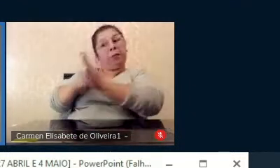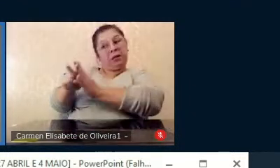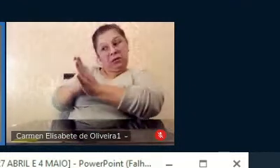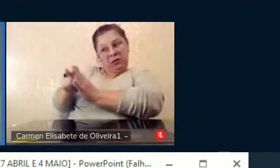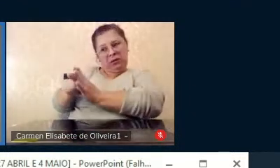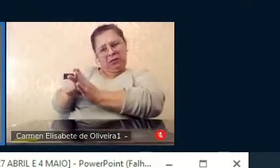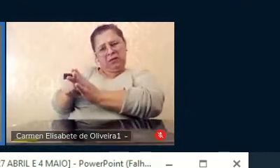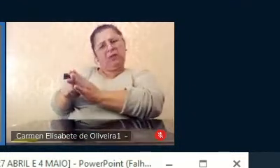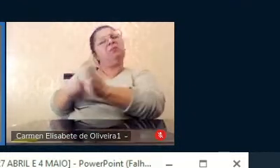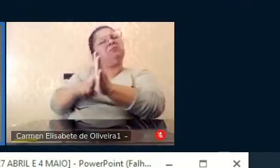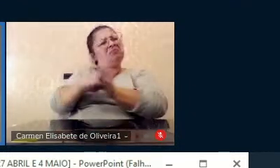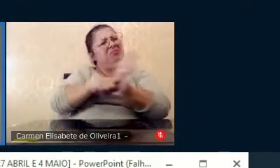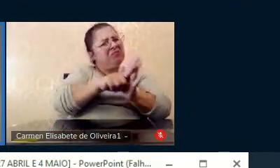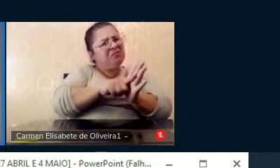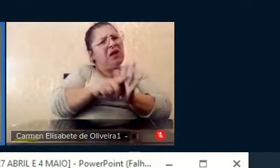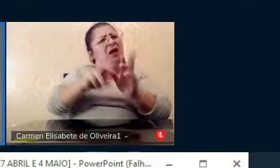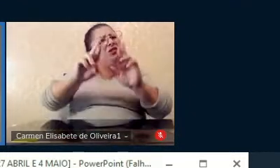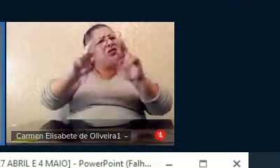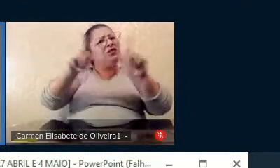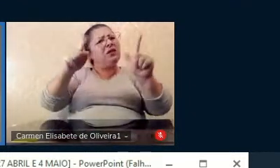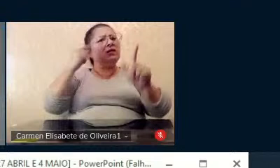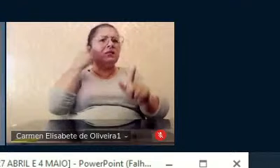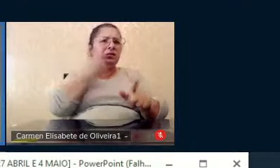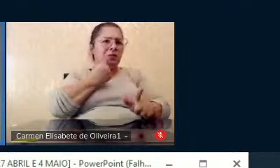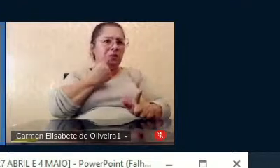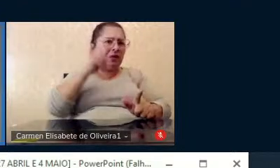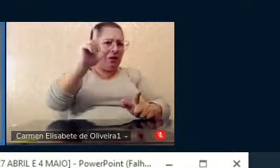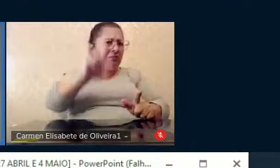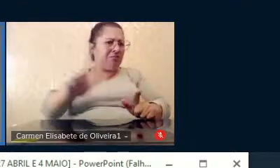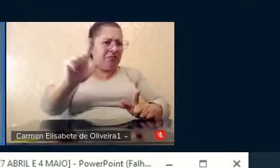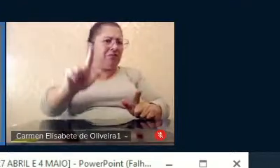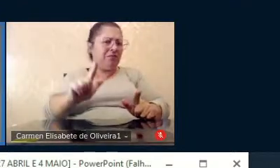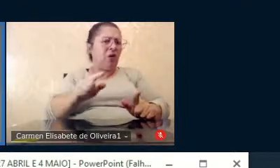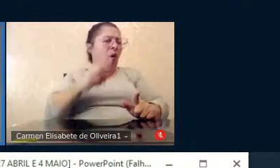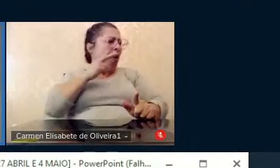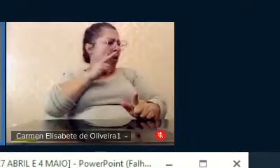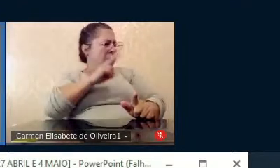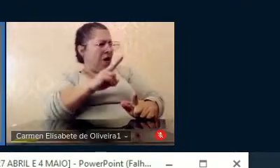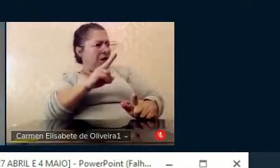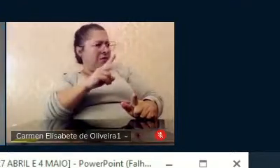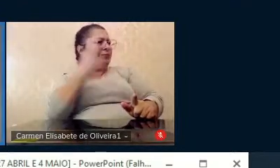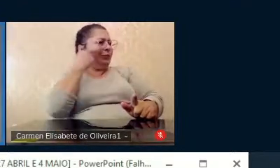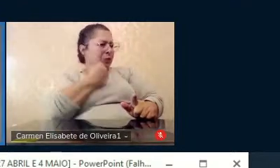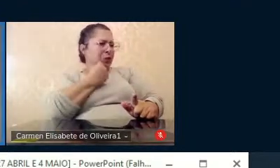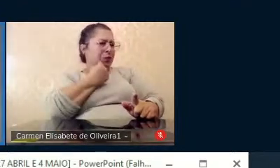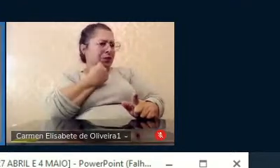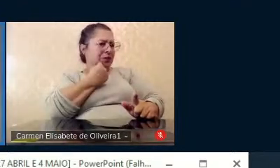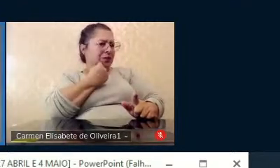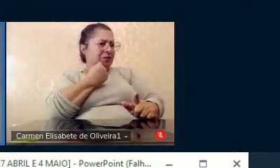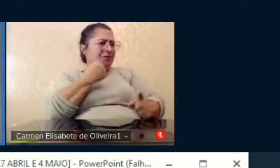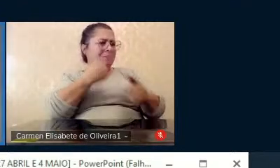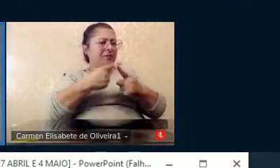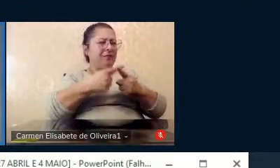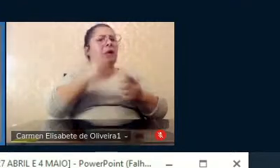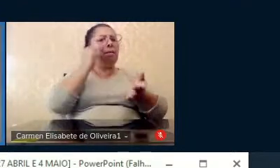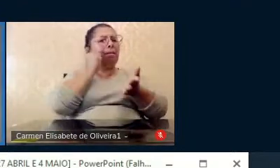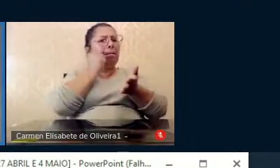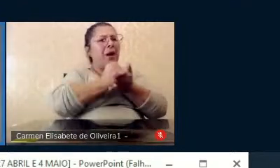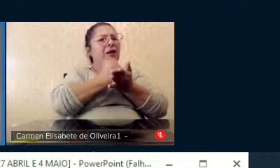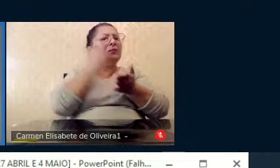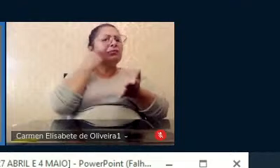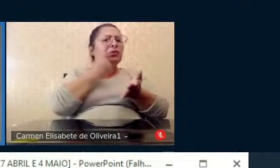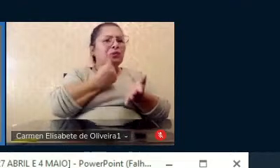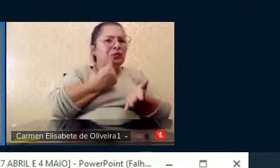academicamente a diferença cultural surda, um olhar sobre o surdo, por meio dos marcadores